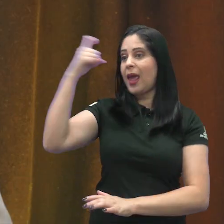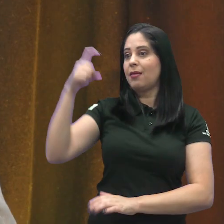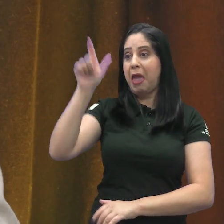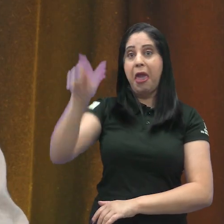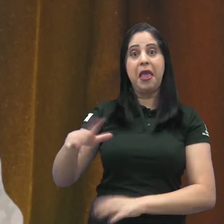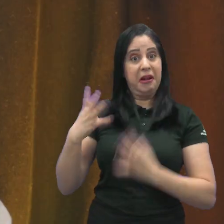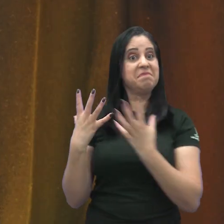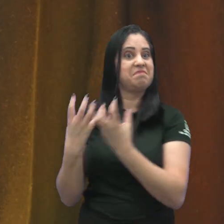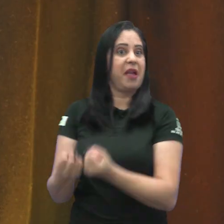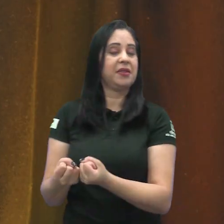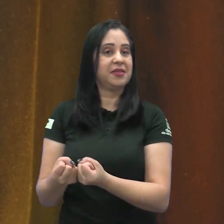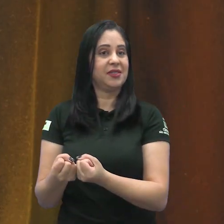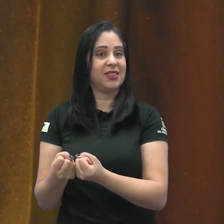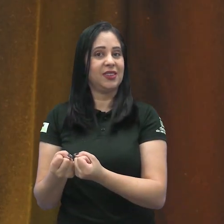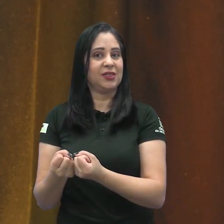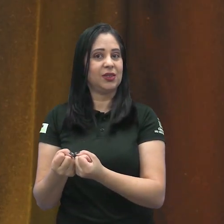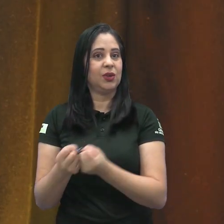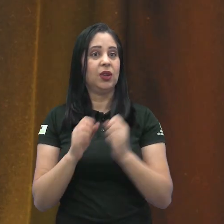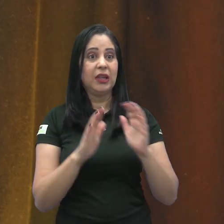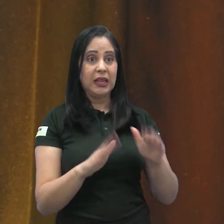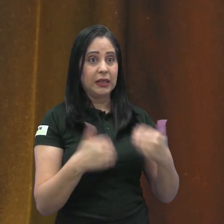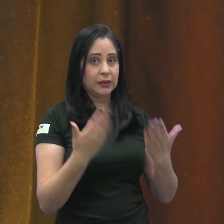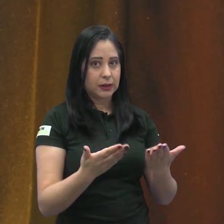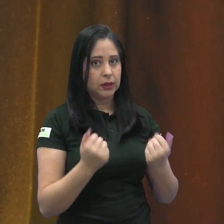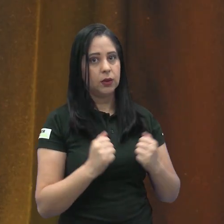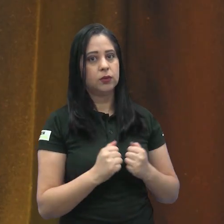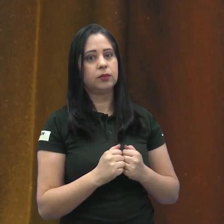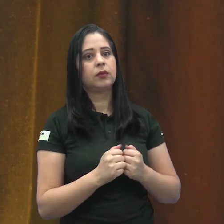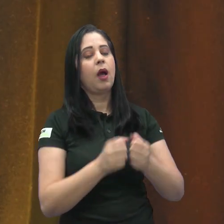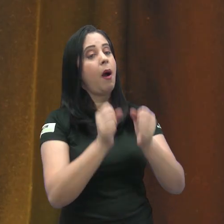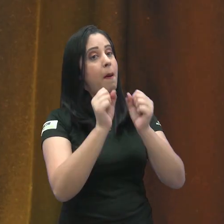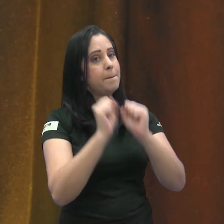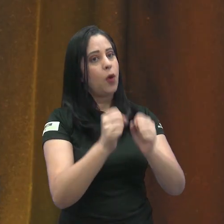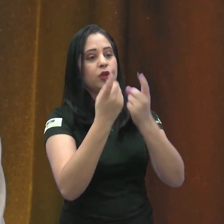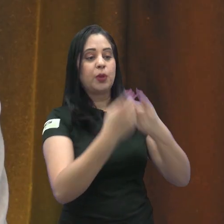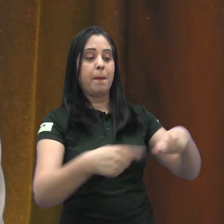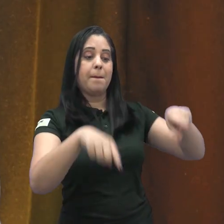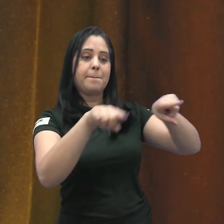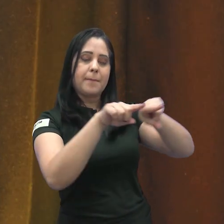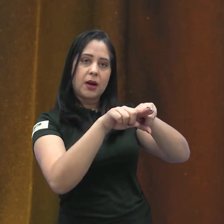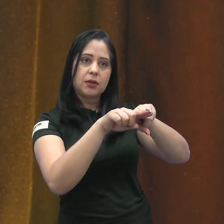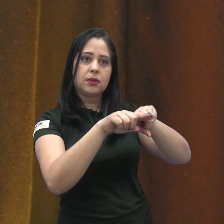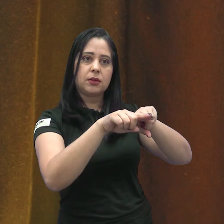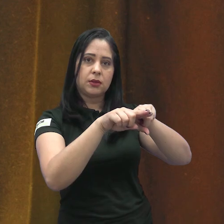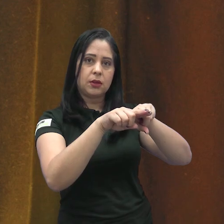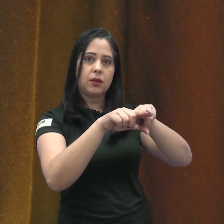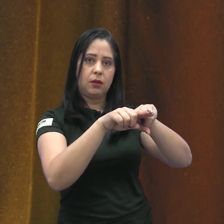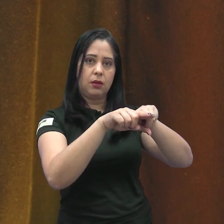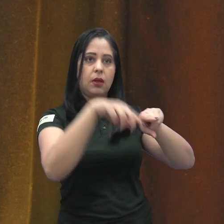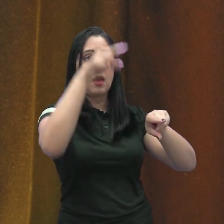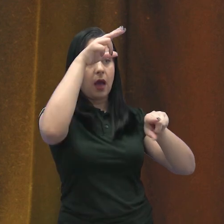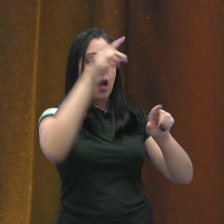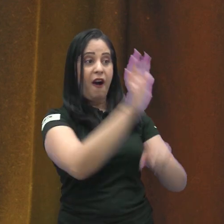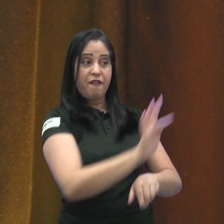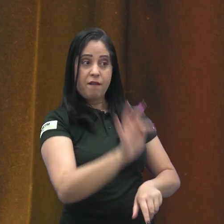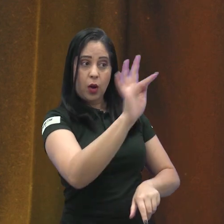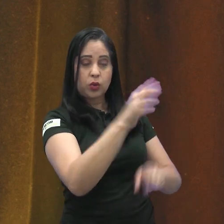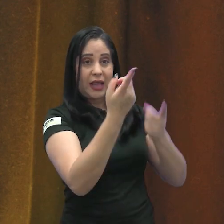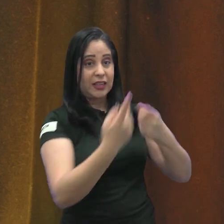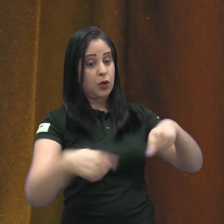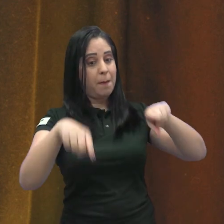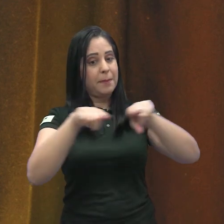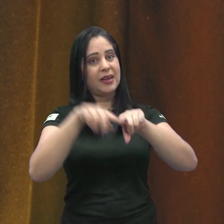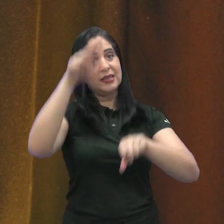atender, naquela oportunidade, 700 pessoas. Então, pode ter parcerias com o poder público,